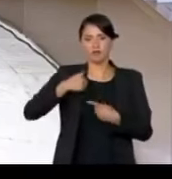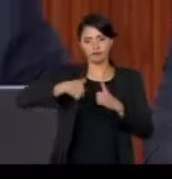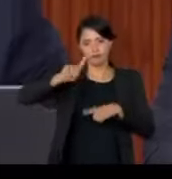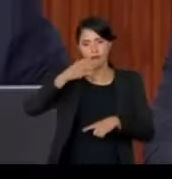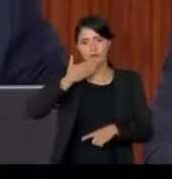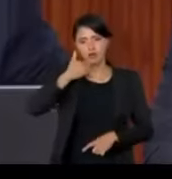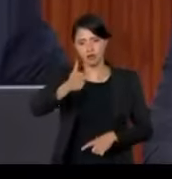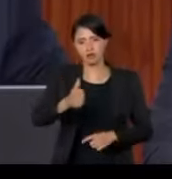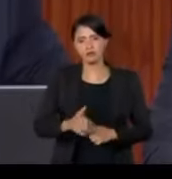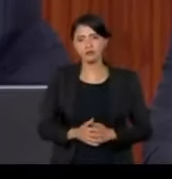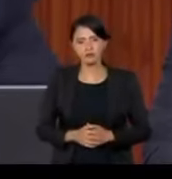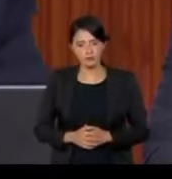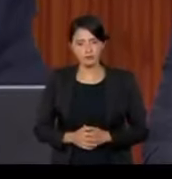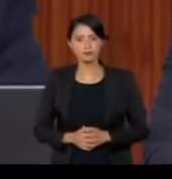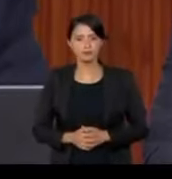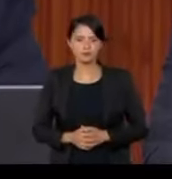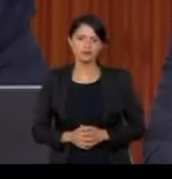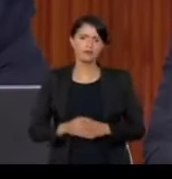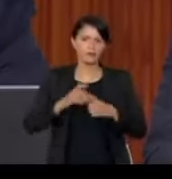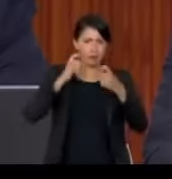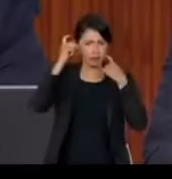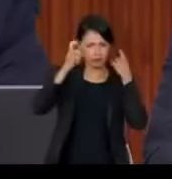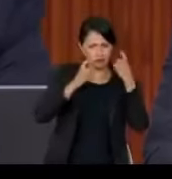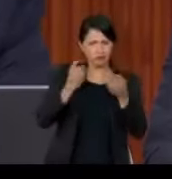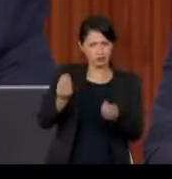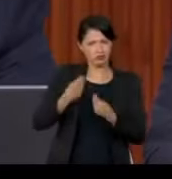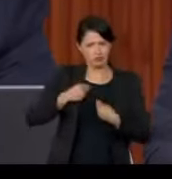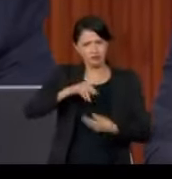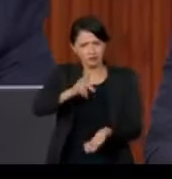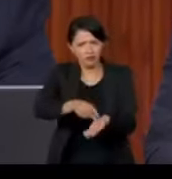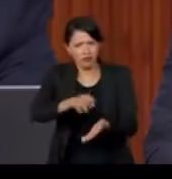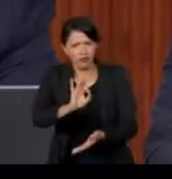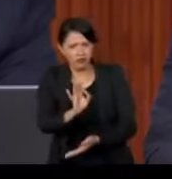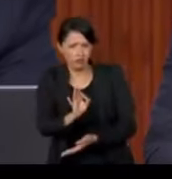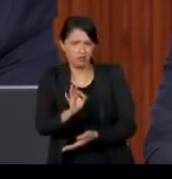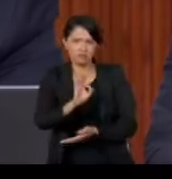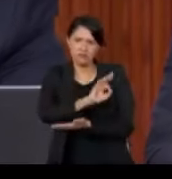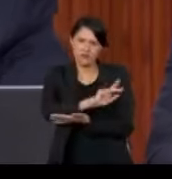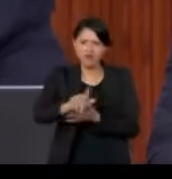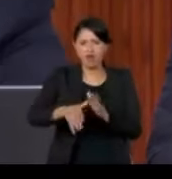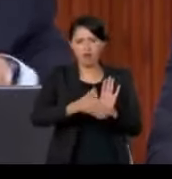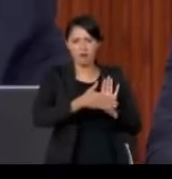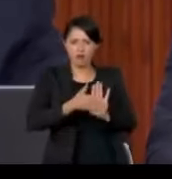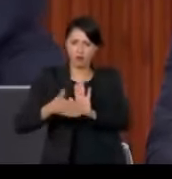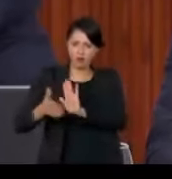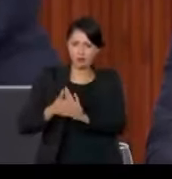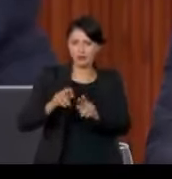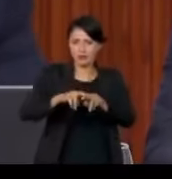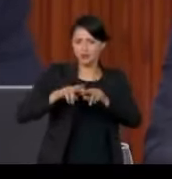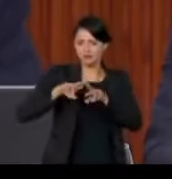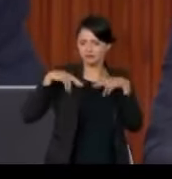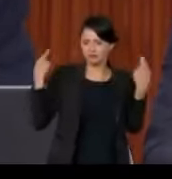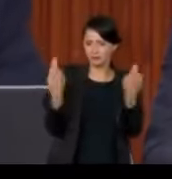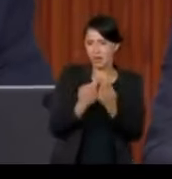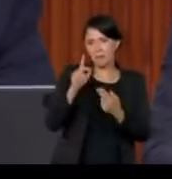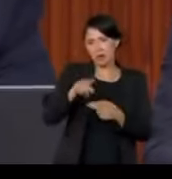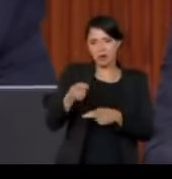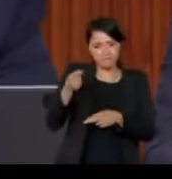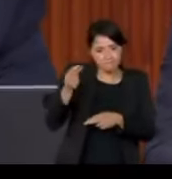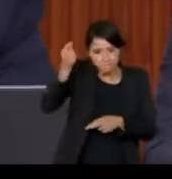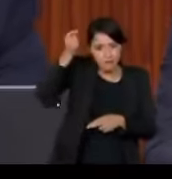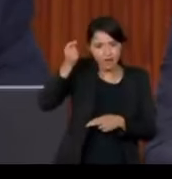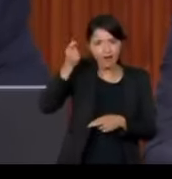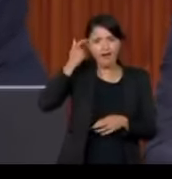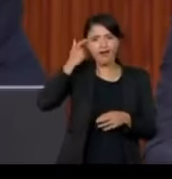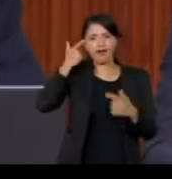sucesso. Nos preocupa realmente, e a gente teria uma série de propostas, e é por isso que essa reunião pode ser um start para a gente